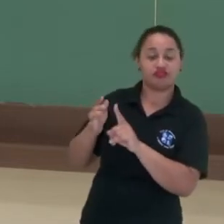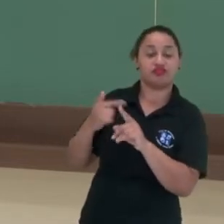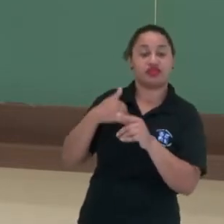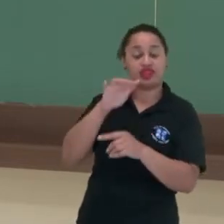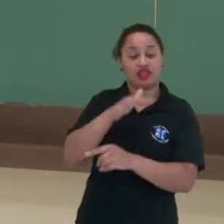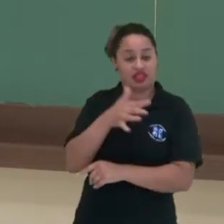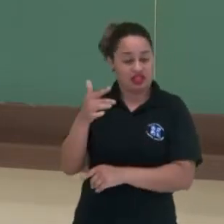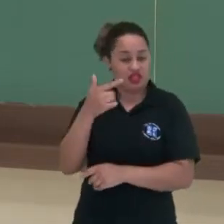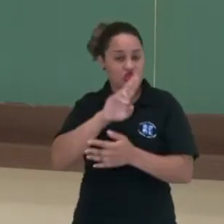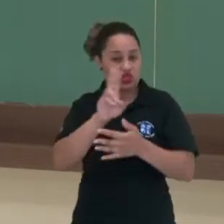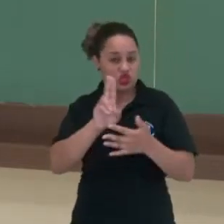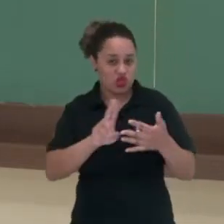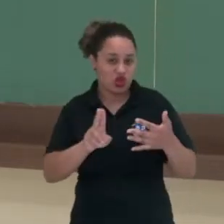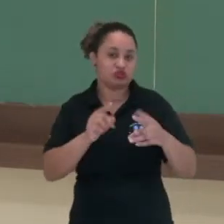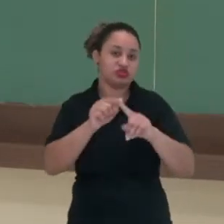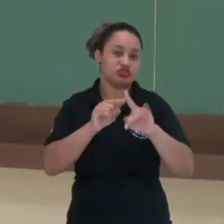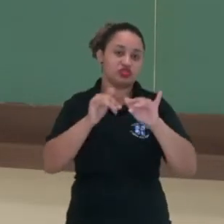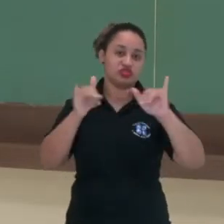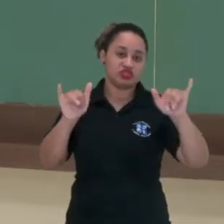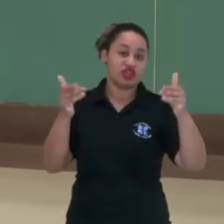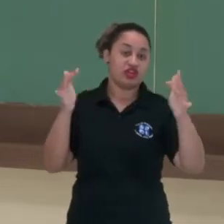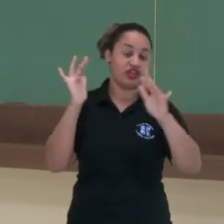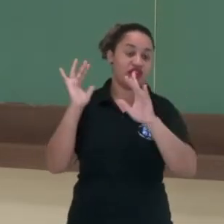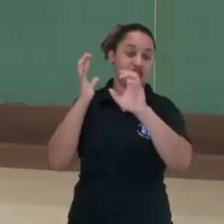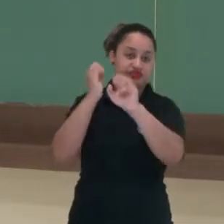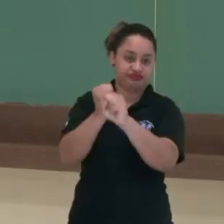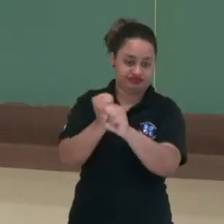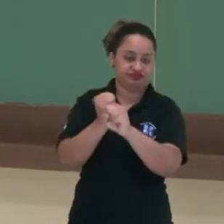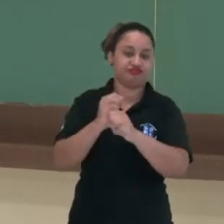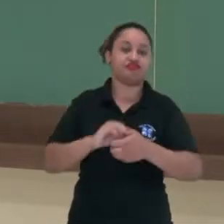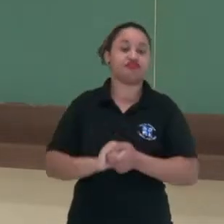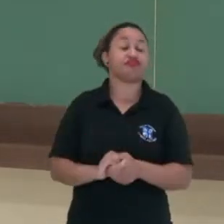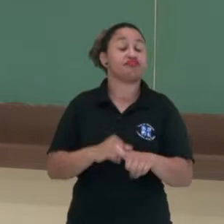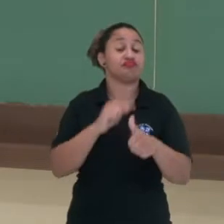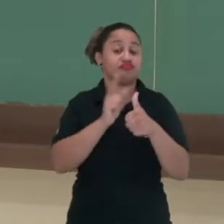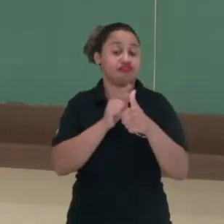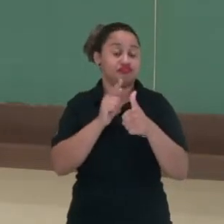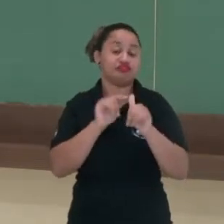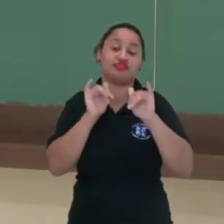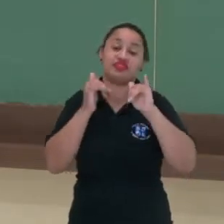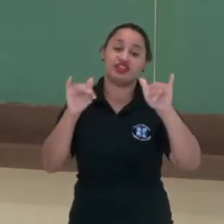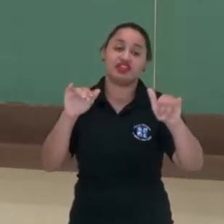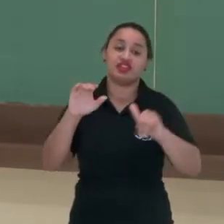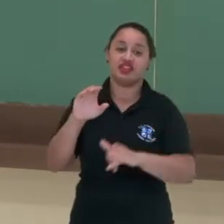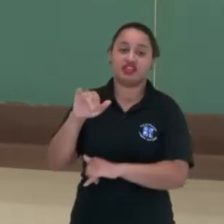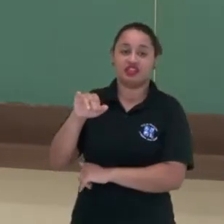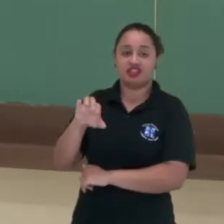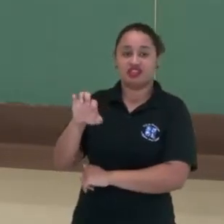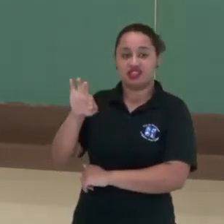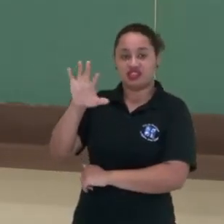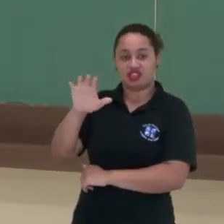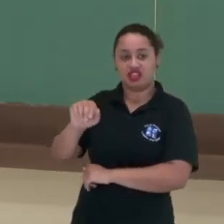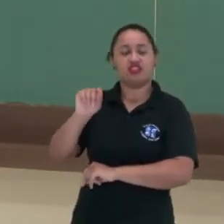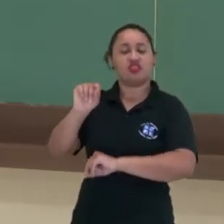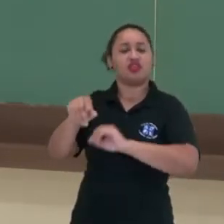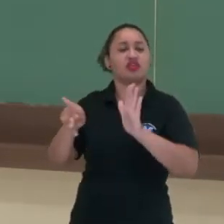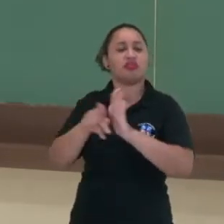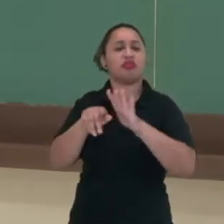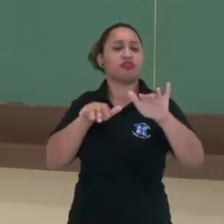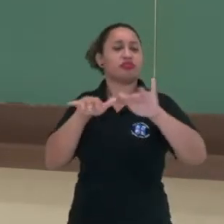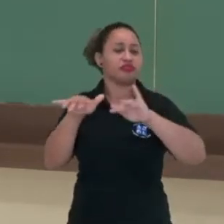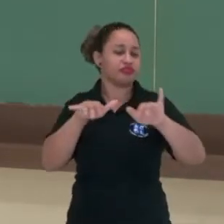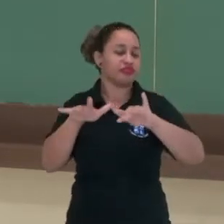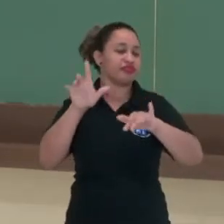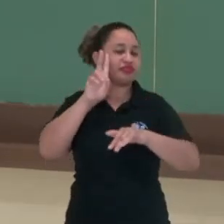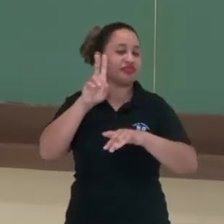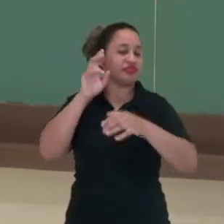relembrar todas essas energias. Energia cinética. Energia cinética é a energia do movimento. Lembra que